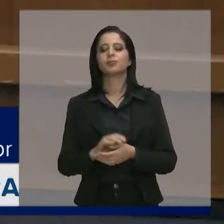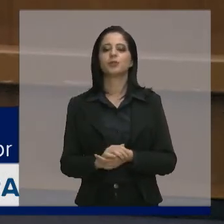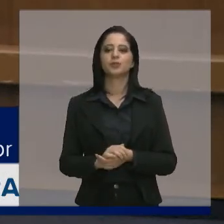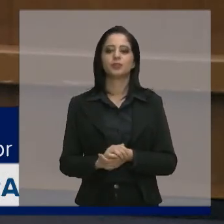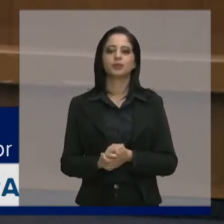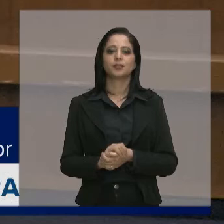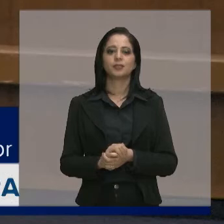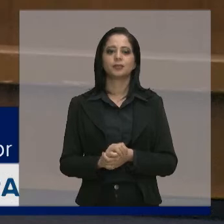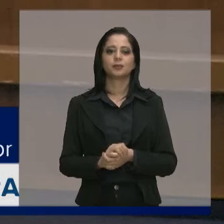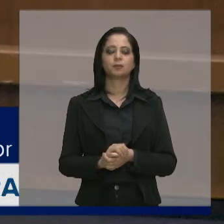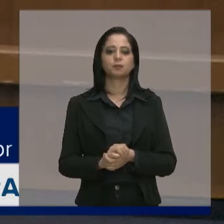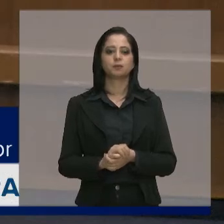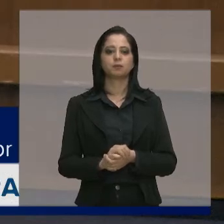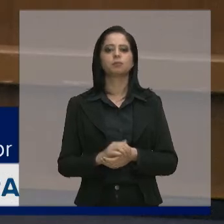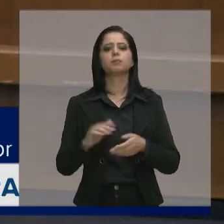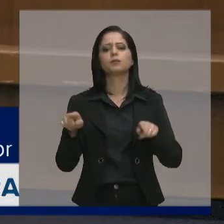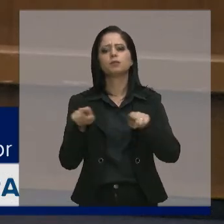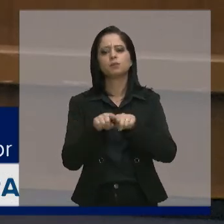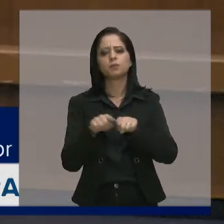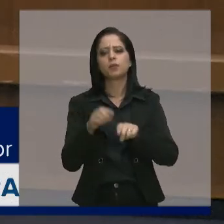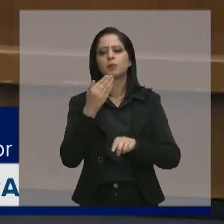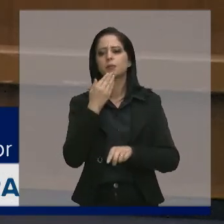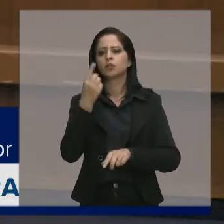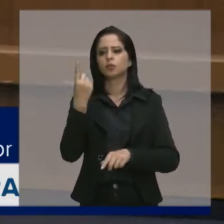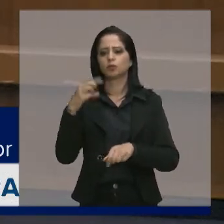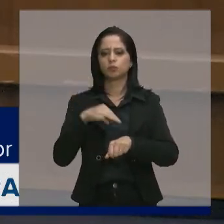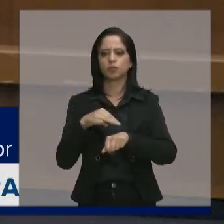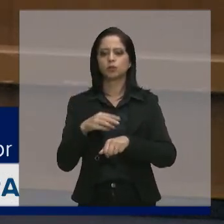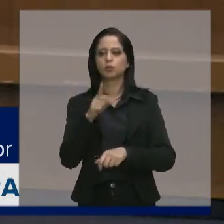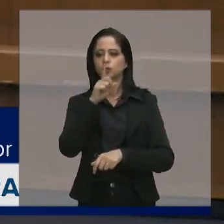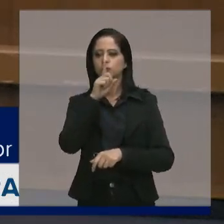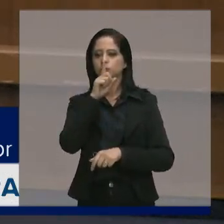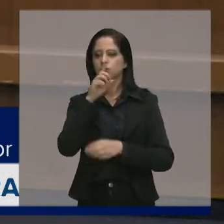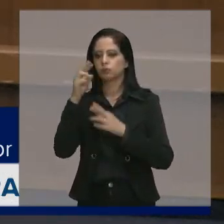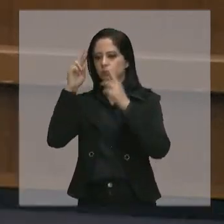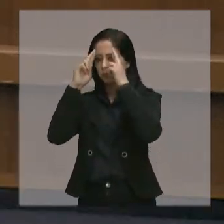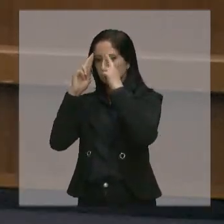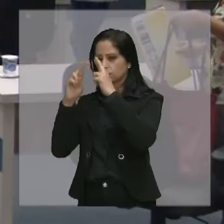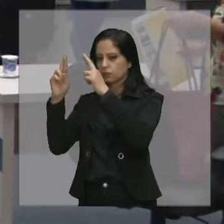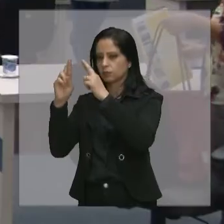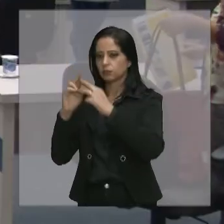família e também pedir um minuto de silêncio.